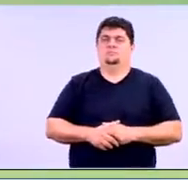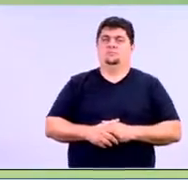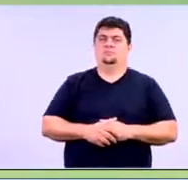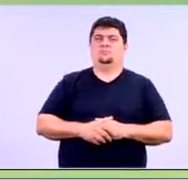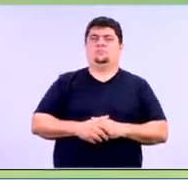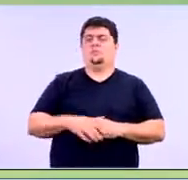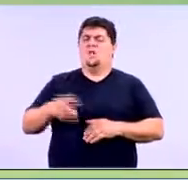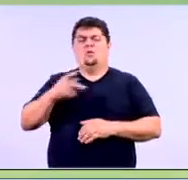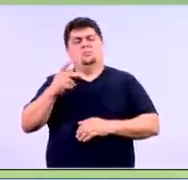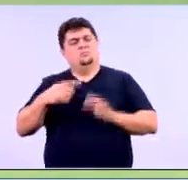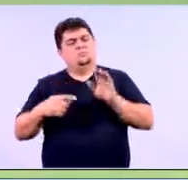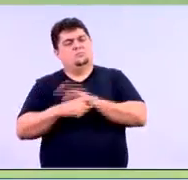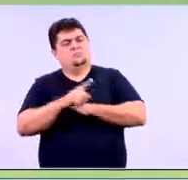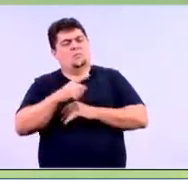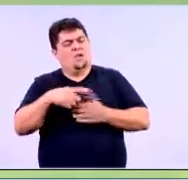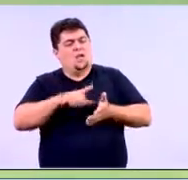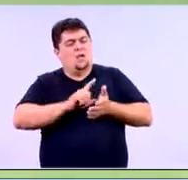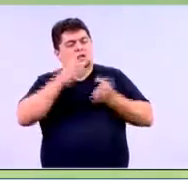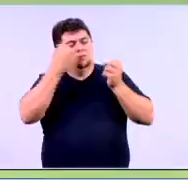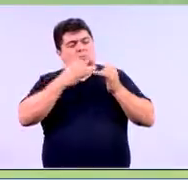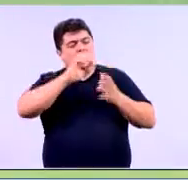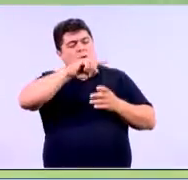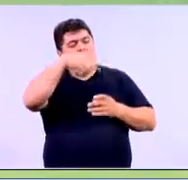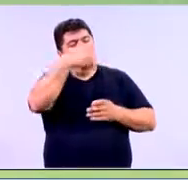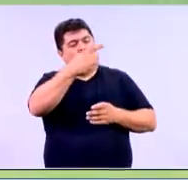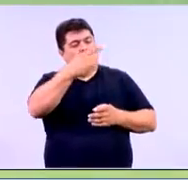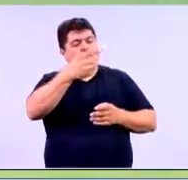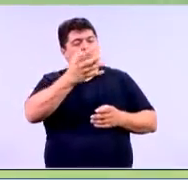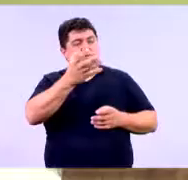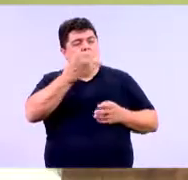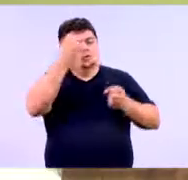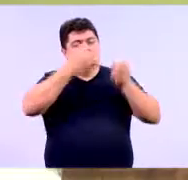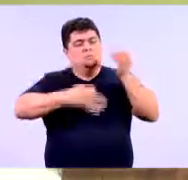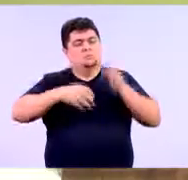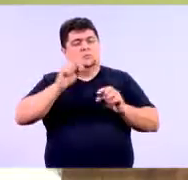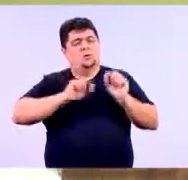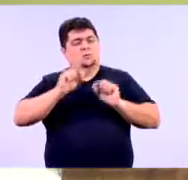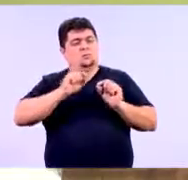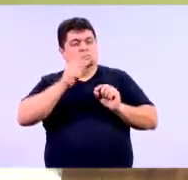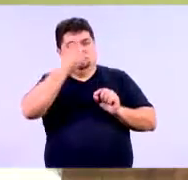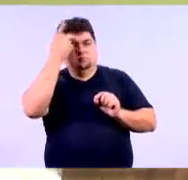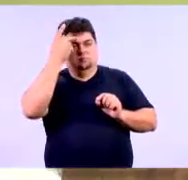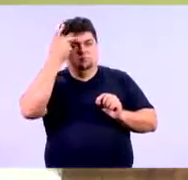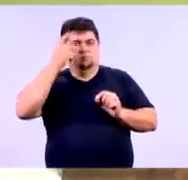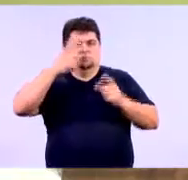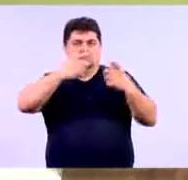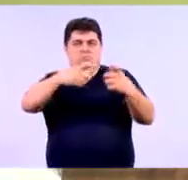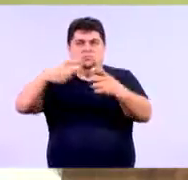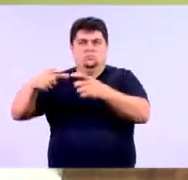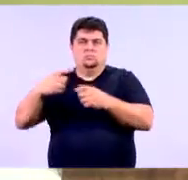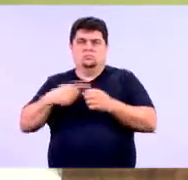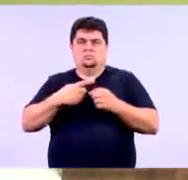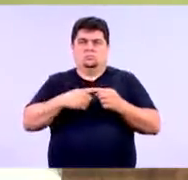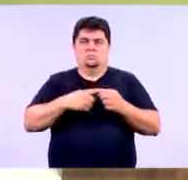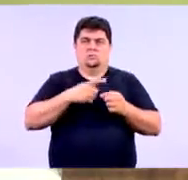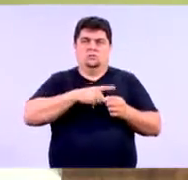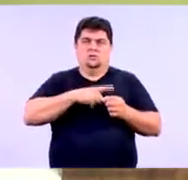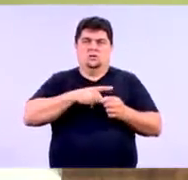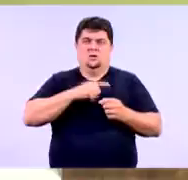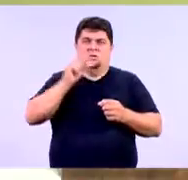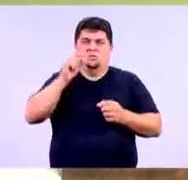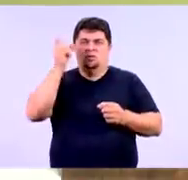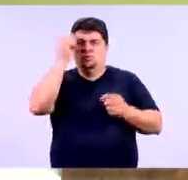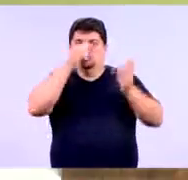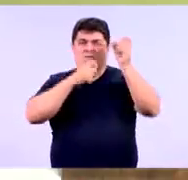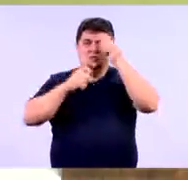Professor, antes de falarmos do próximo tributo, eu quero esclarecer aí para o pessoal dos polos que nós estamos tendo uma dificuldade